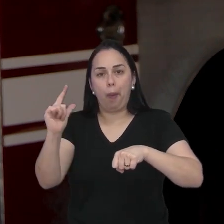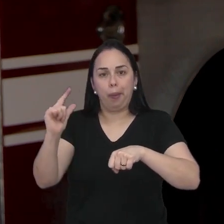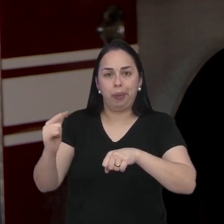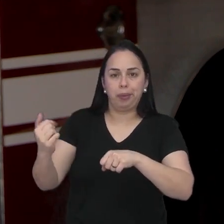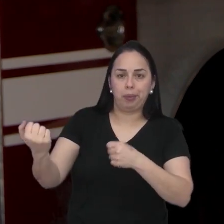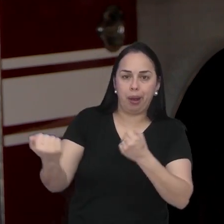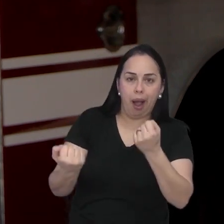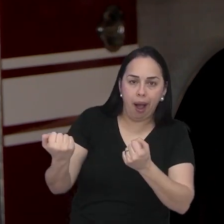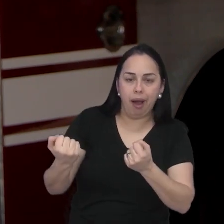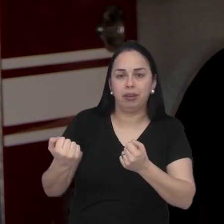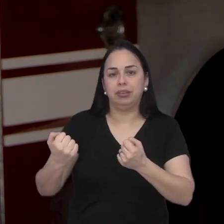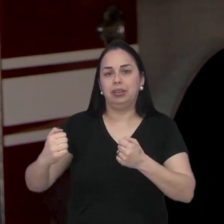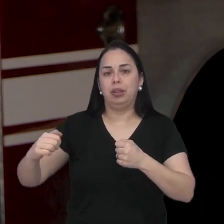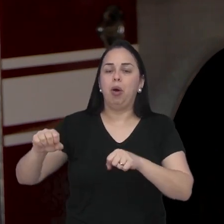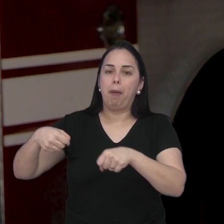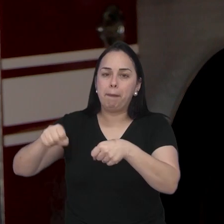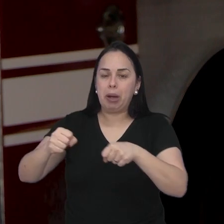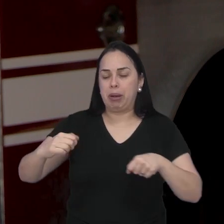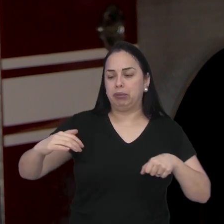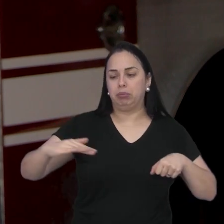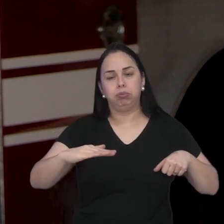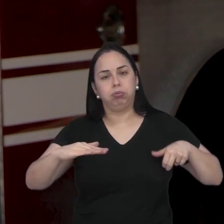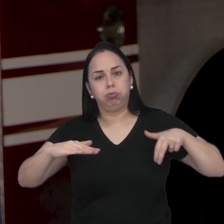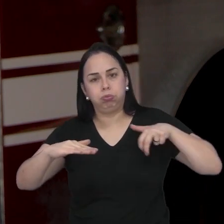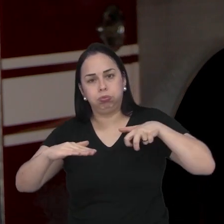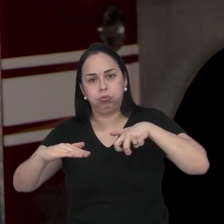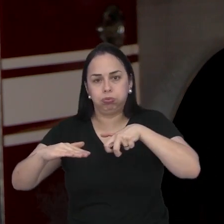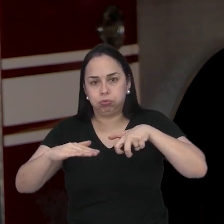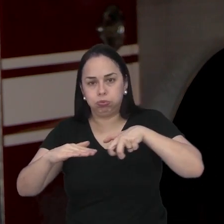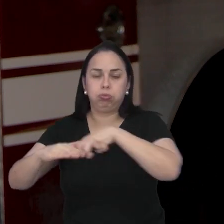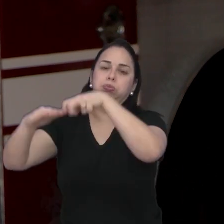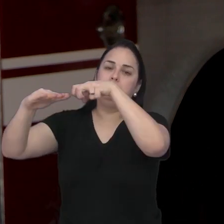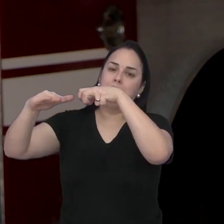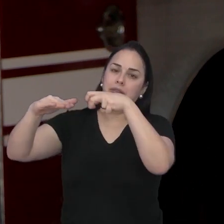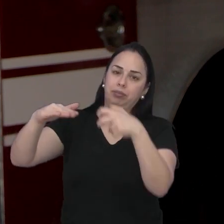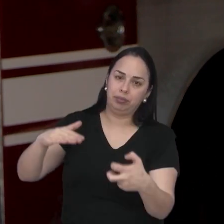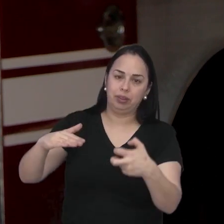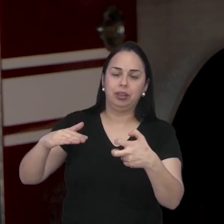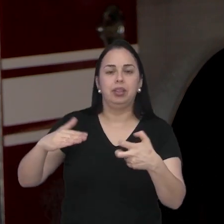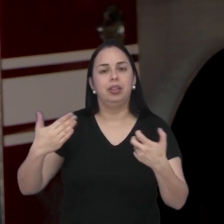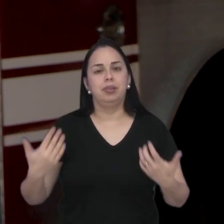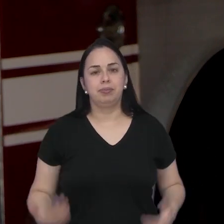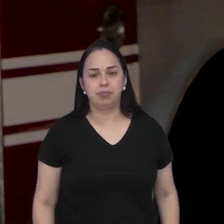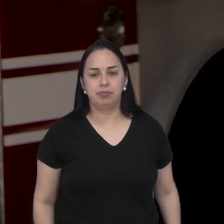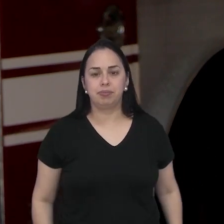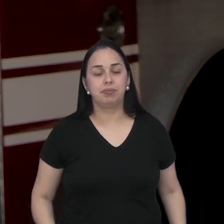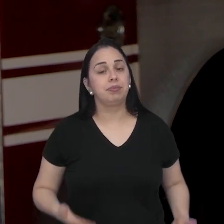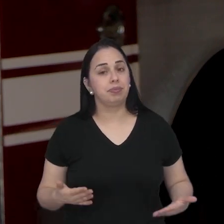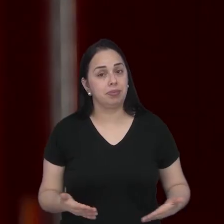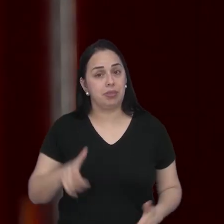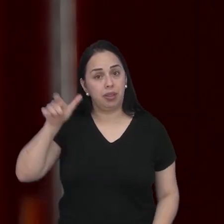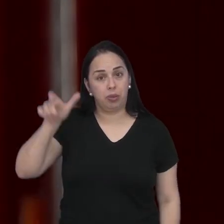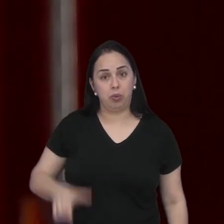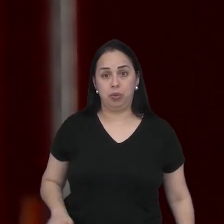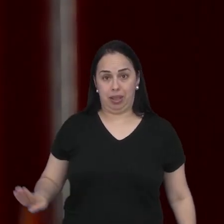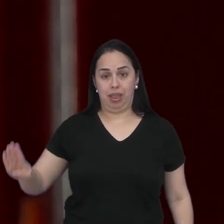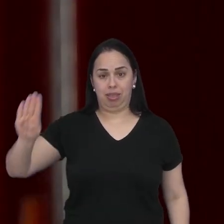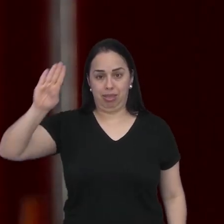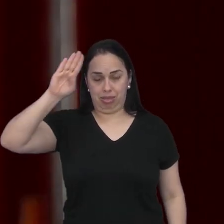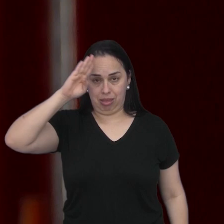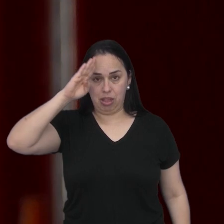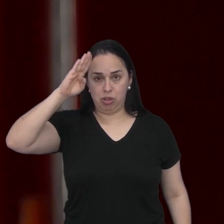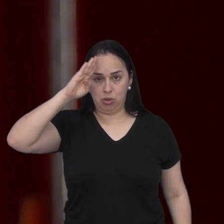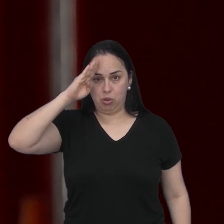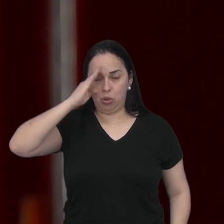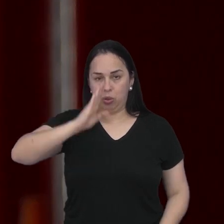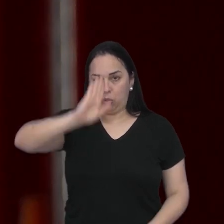outro automóvel ou uma motocicleta. E aí gera o acidente de trânsito e acaba sendo uma vítima ali, né? Ainda segundo o